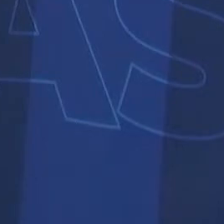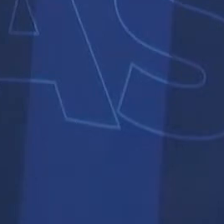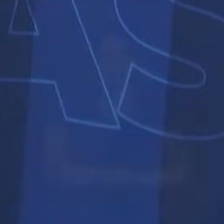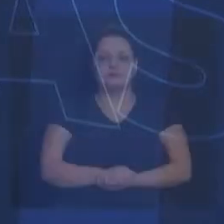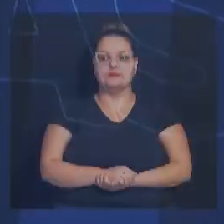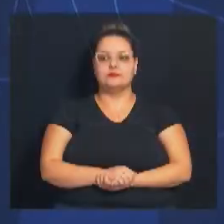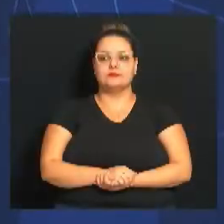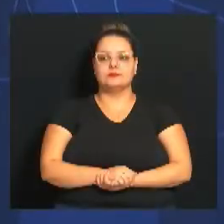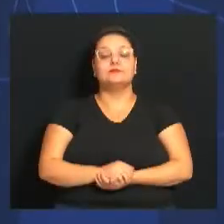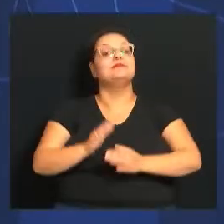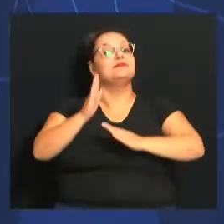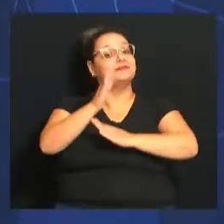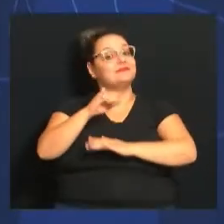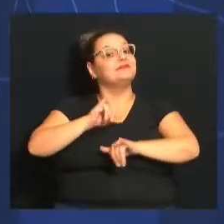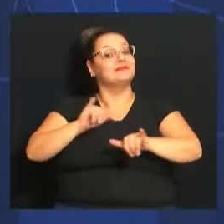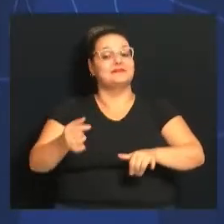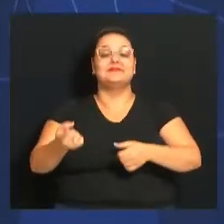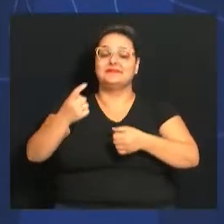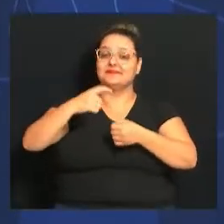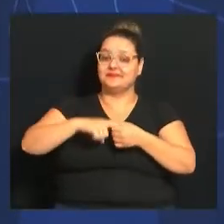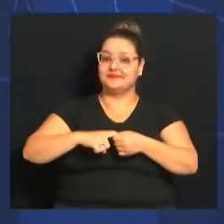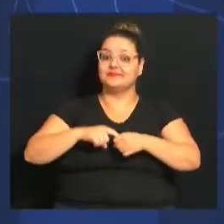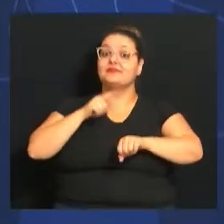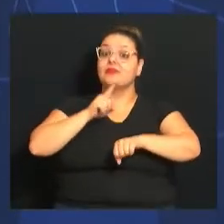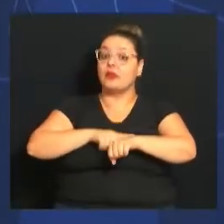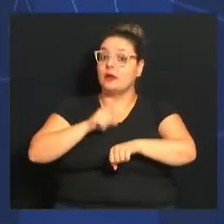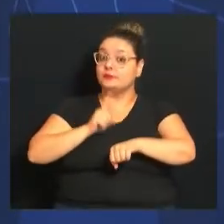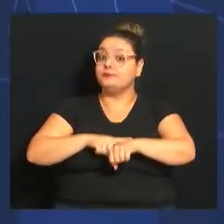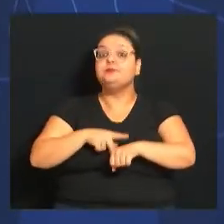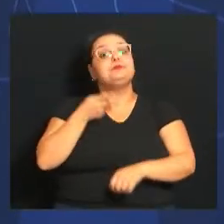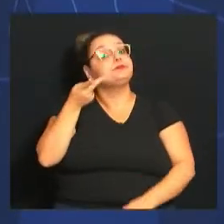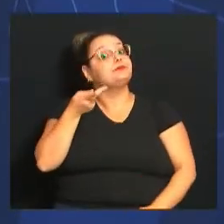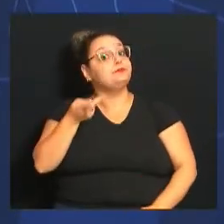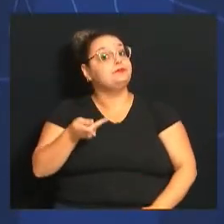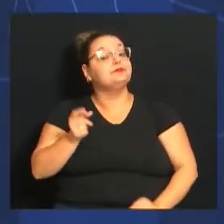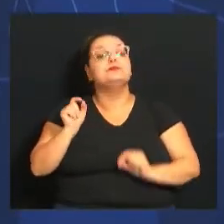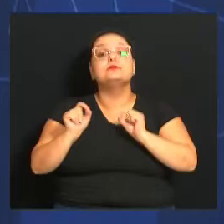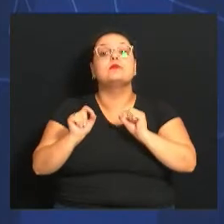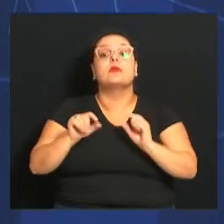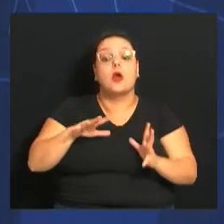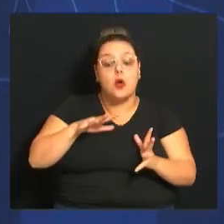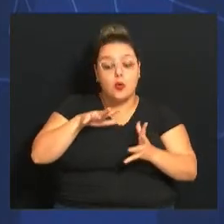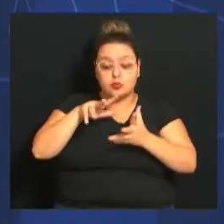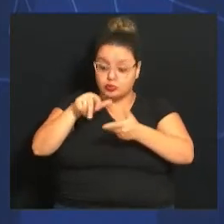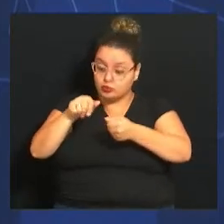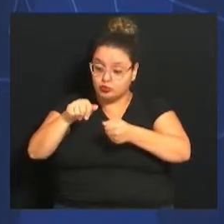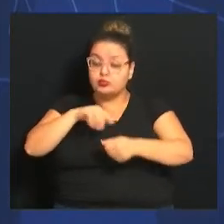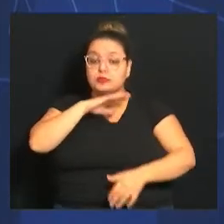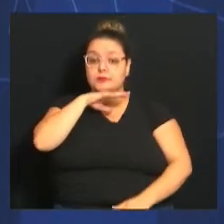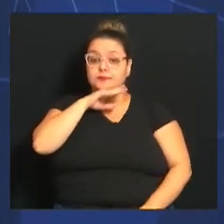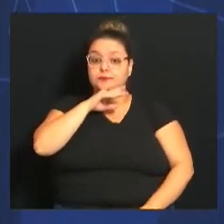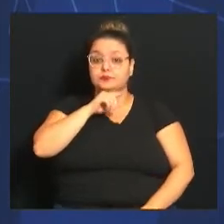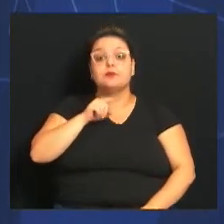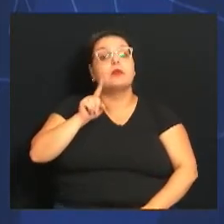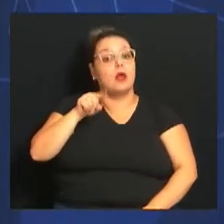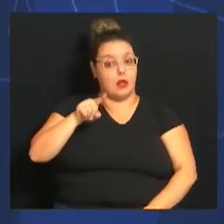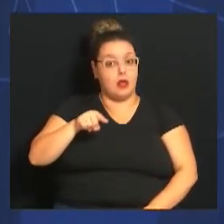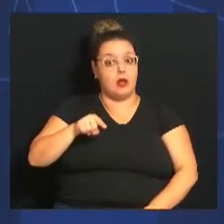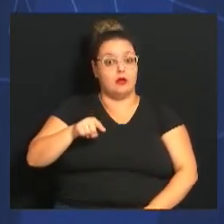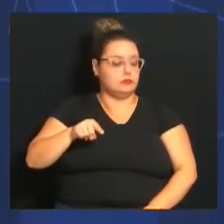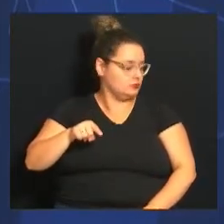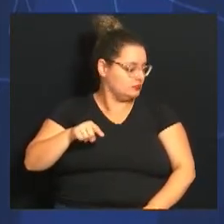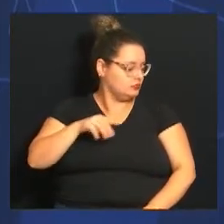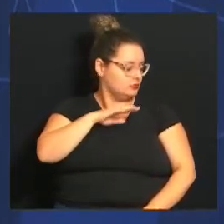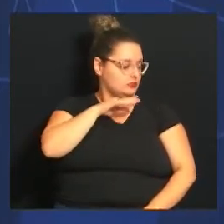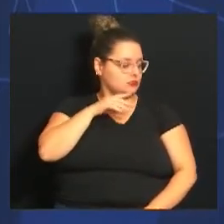Câmara Notícia de volta, hora de falar um pouco sobre mundo animal. O quadro É o Bicho vai tirar todas as dúvidas